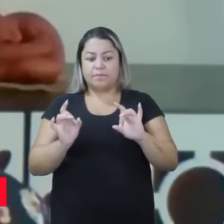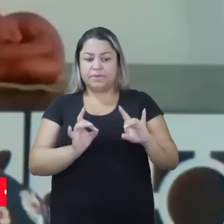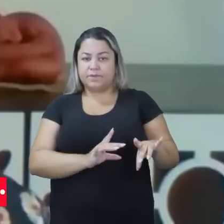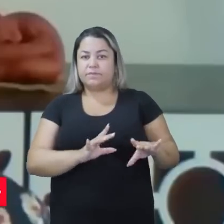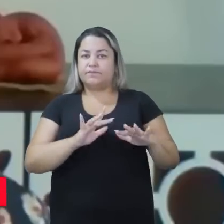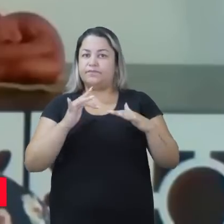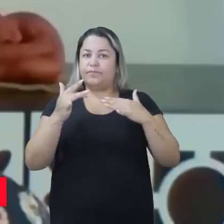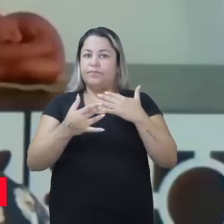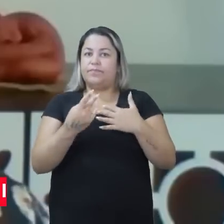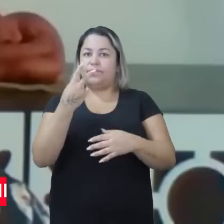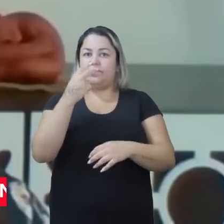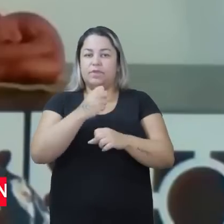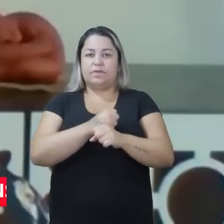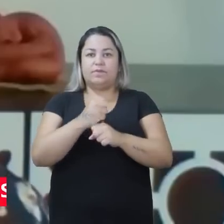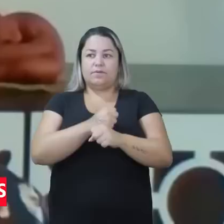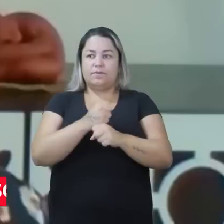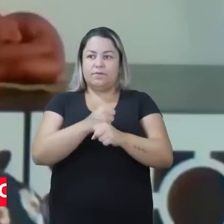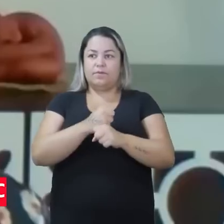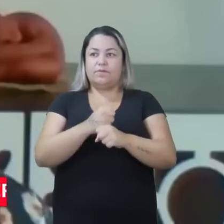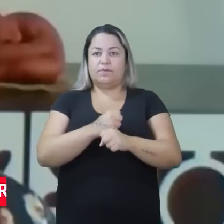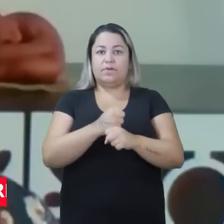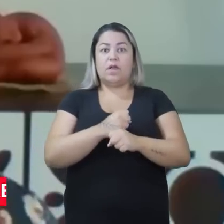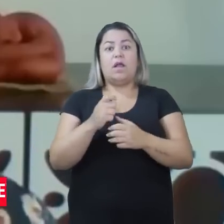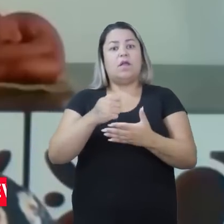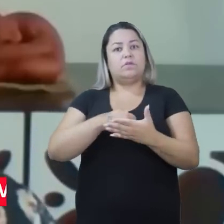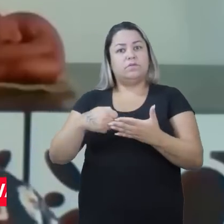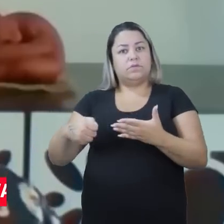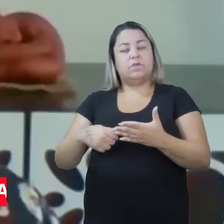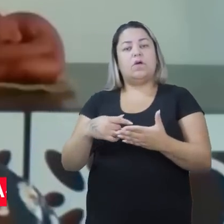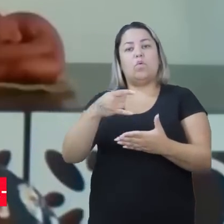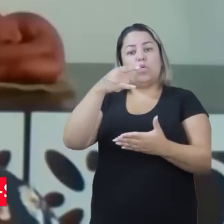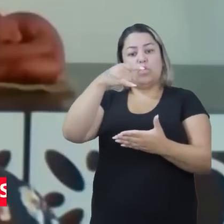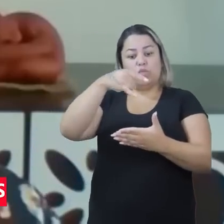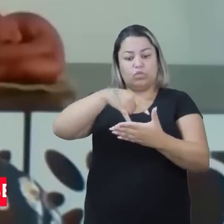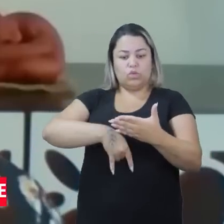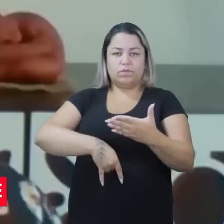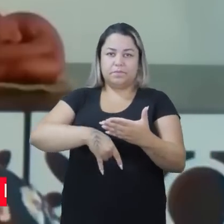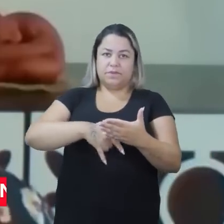redes sociais por 2 anos, assinar um documento